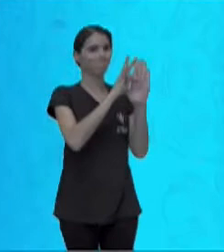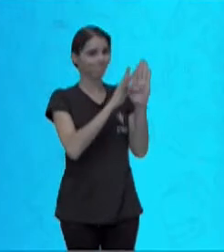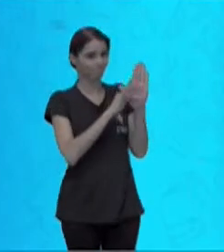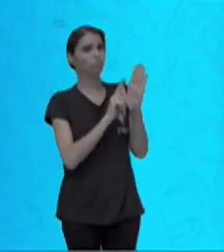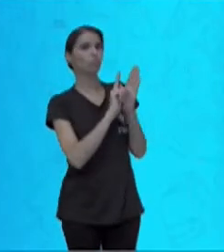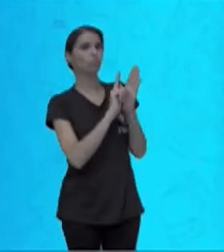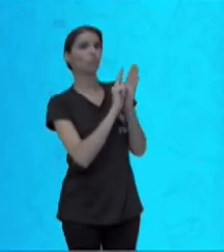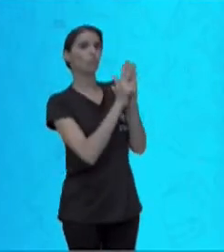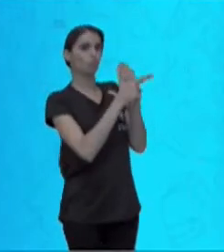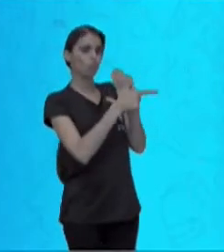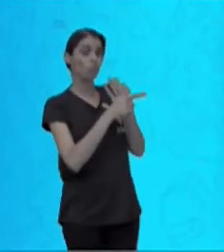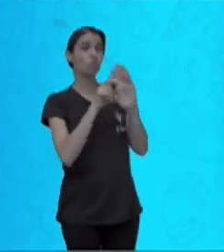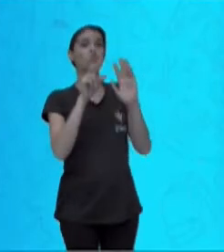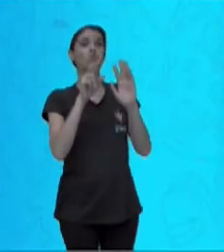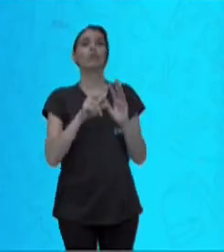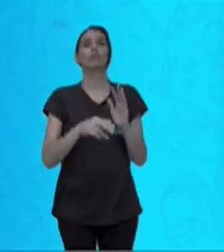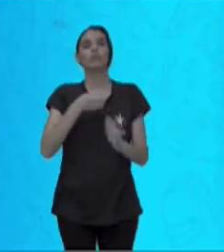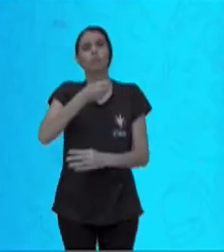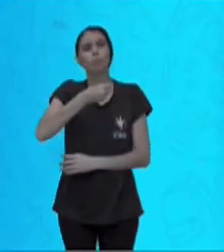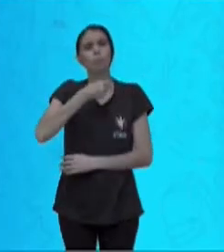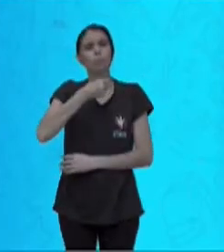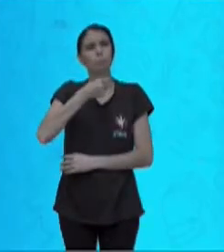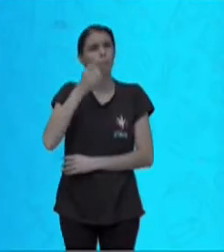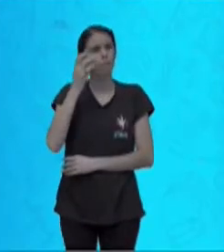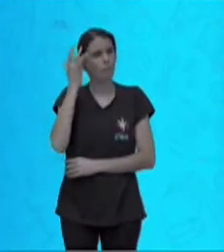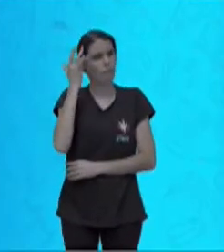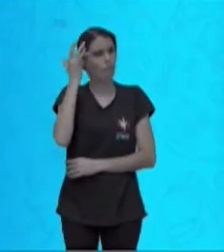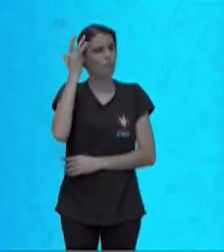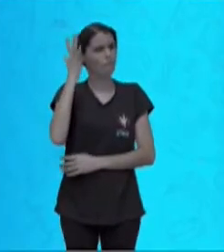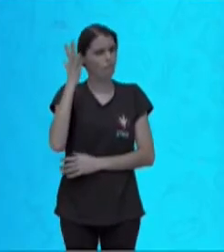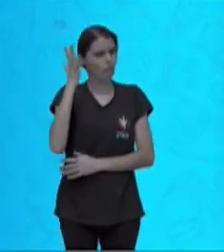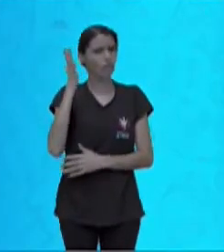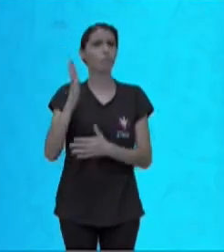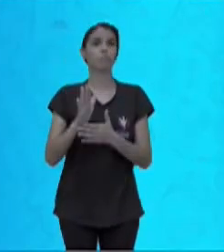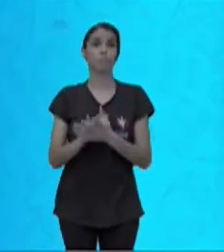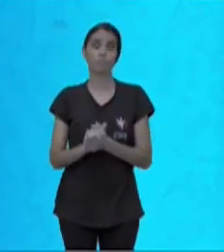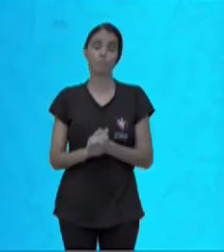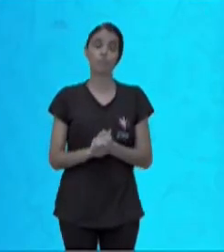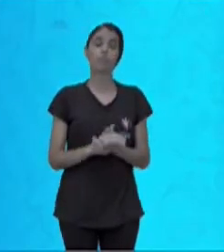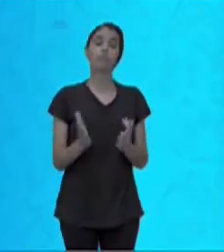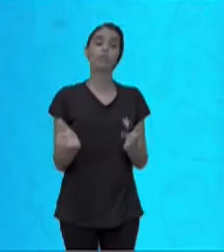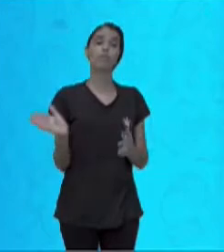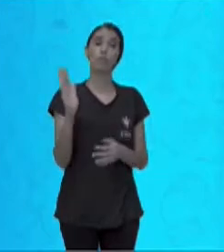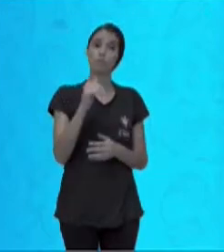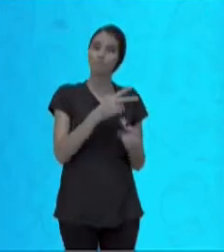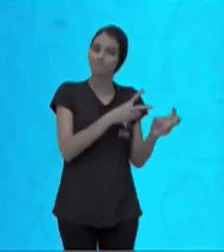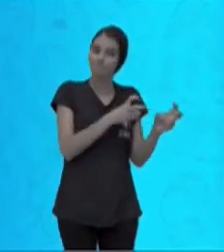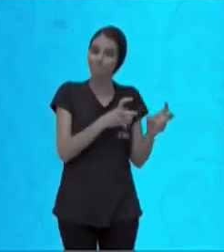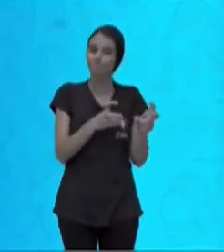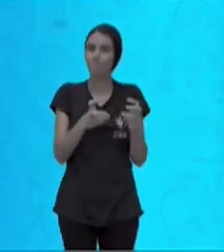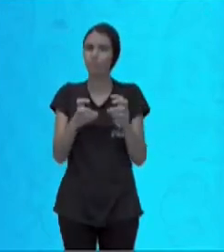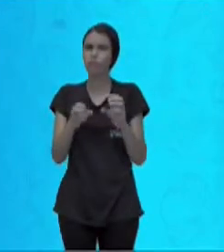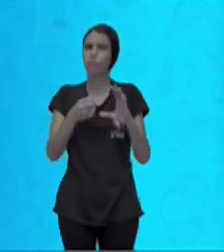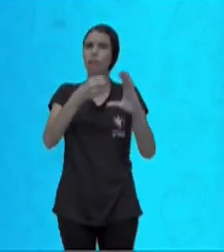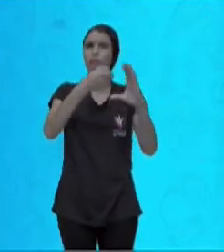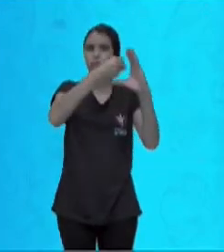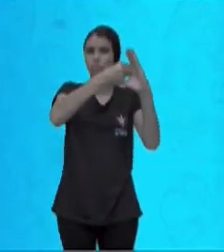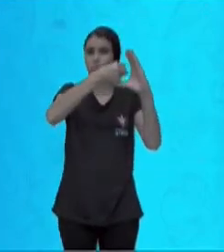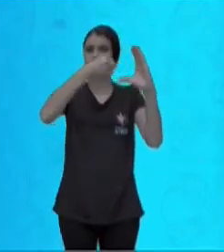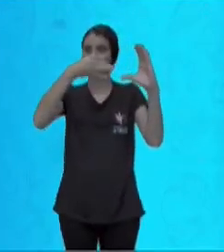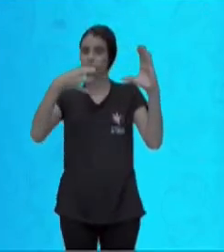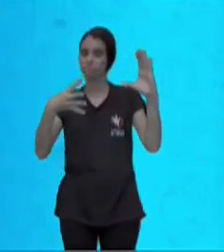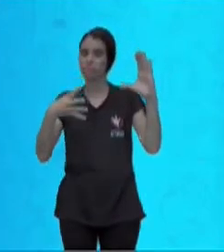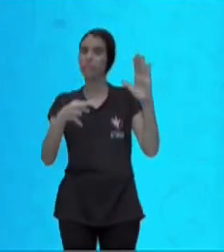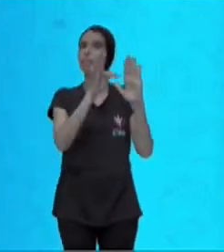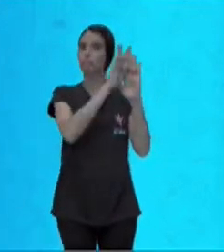é um tema super fácil, né? Da gente conseguir perceber quais são as características. De cara, nós percebemos que